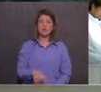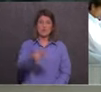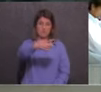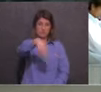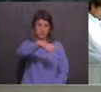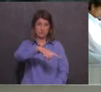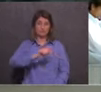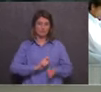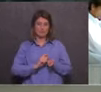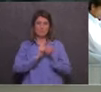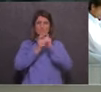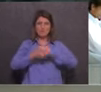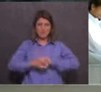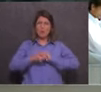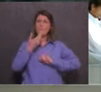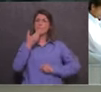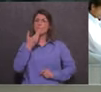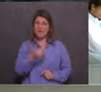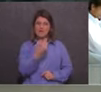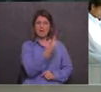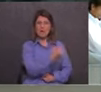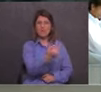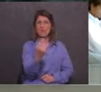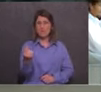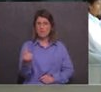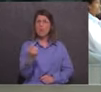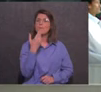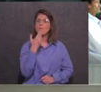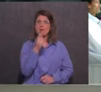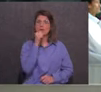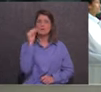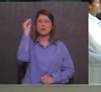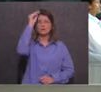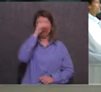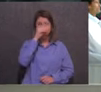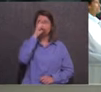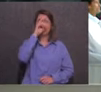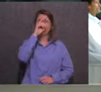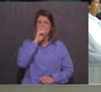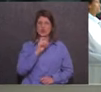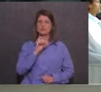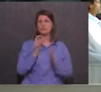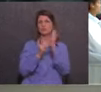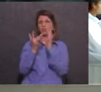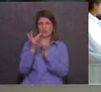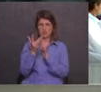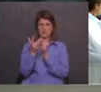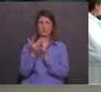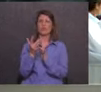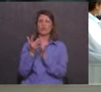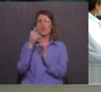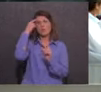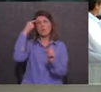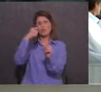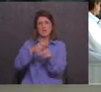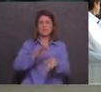convertei-vos e peça cada um de vós o batismo em nome de Jesus Cristo para vos serem